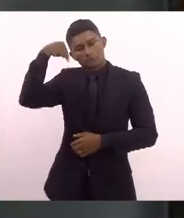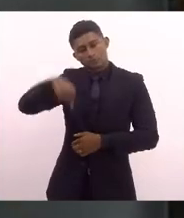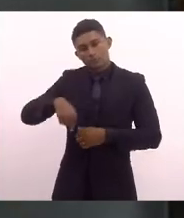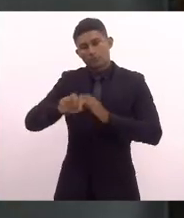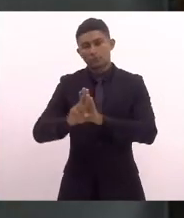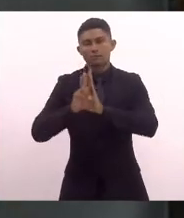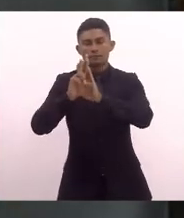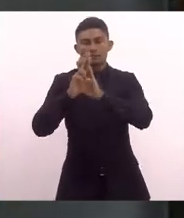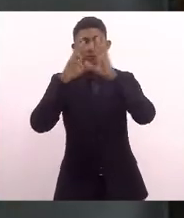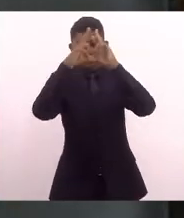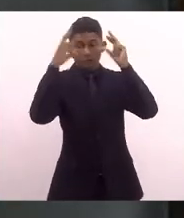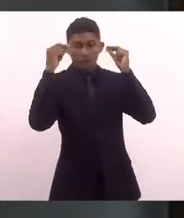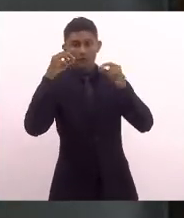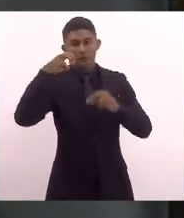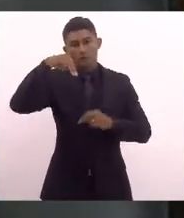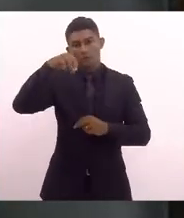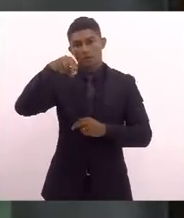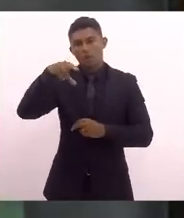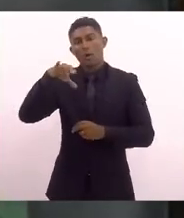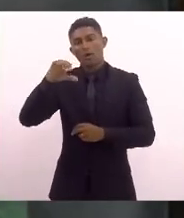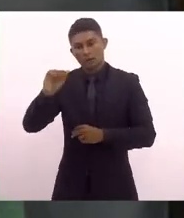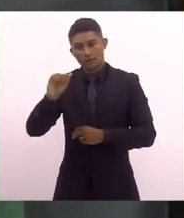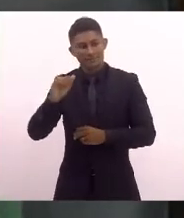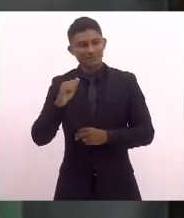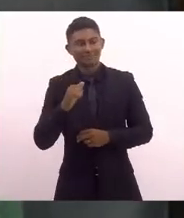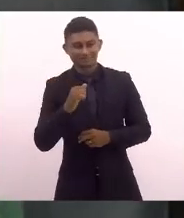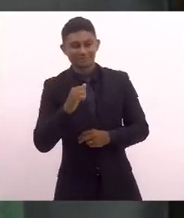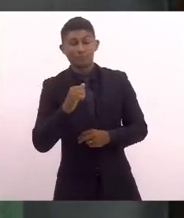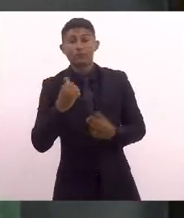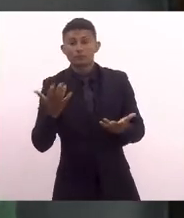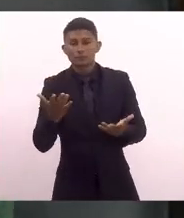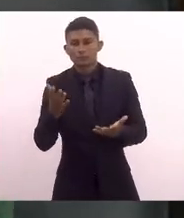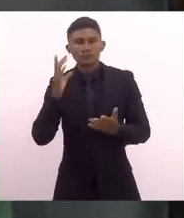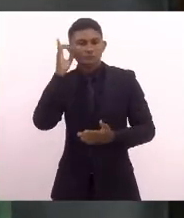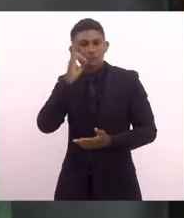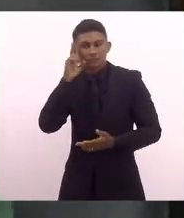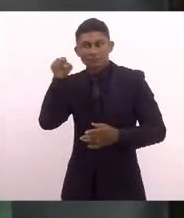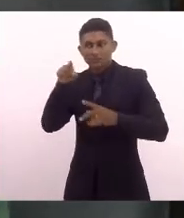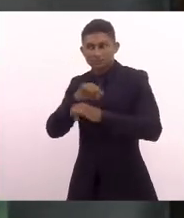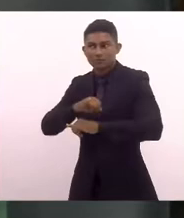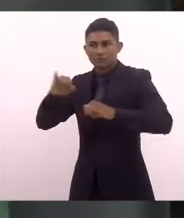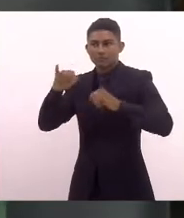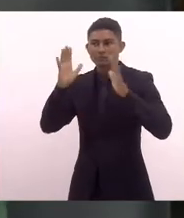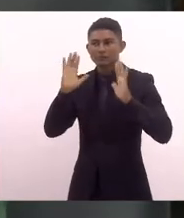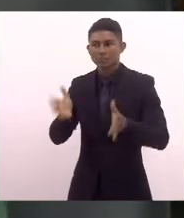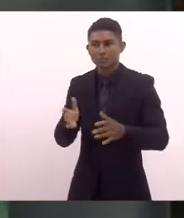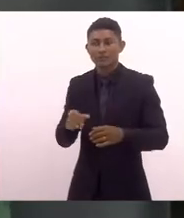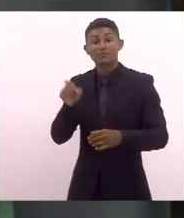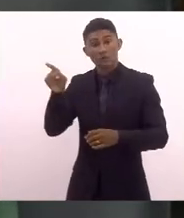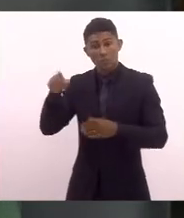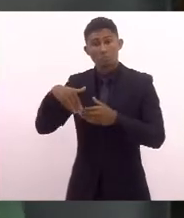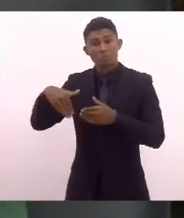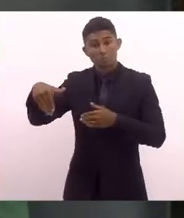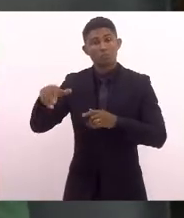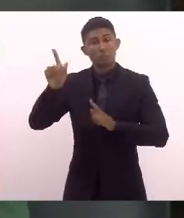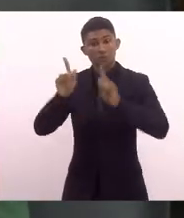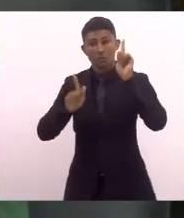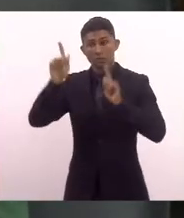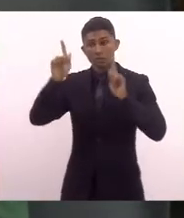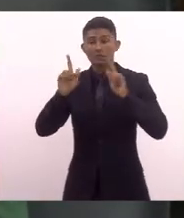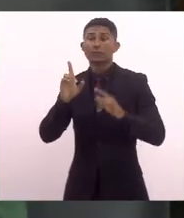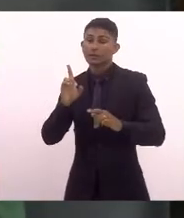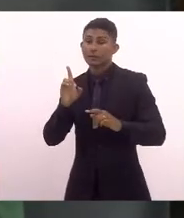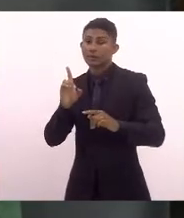a enfermeira Mônica Armada, né, como já foi anunciado pela deputada enfermeira Rejane, nossa pré-candidata a deputada estadual no Rio de